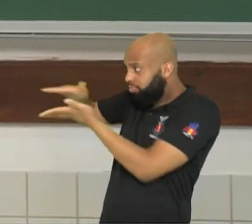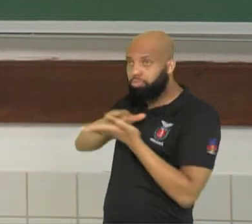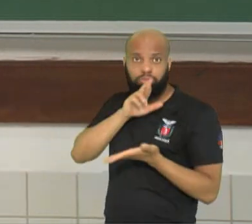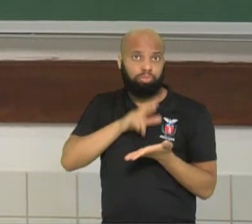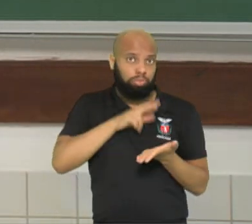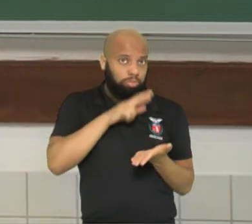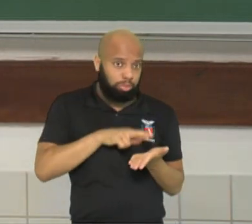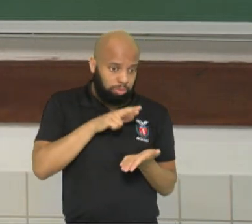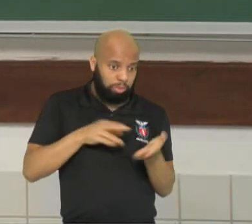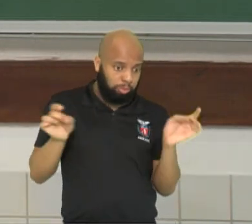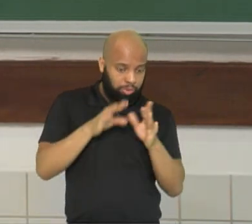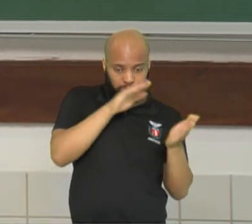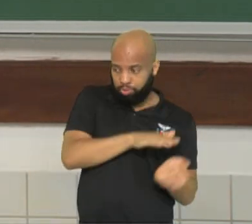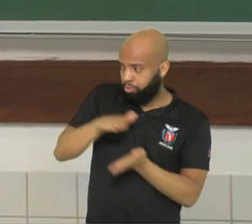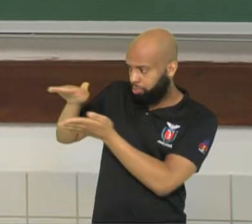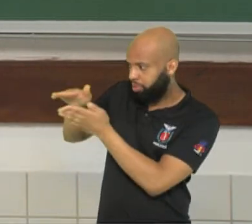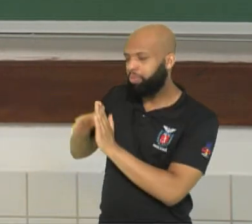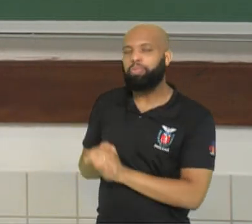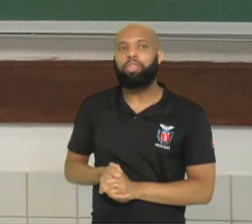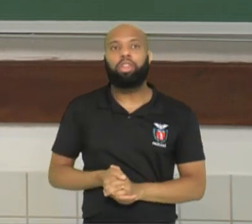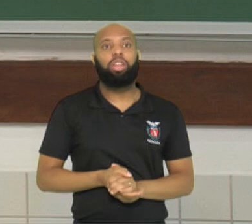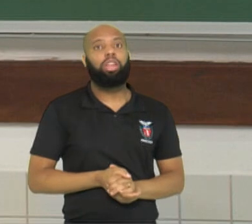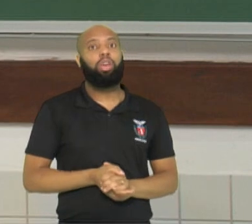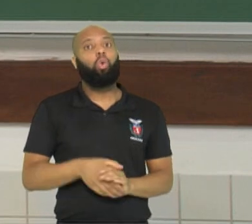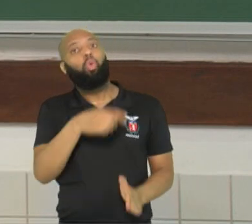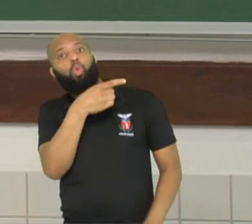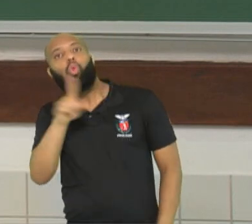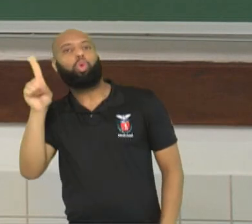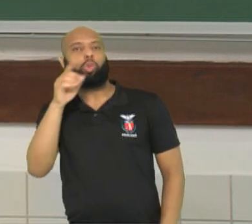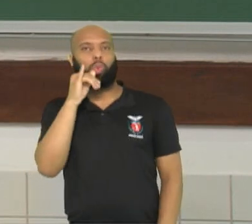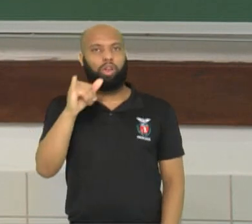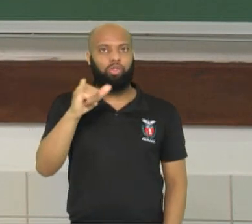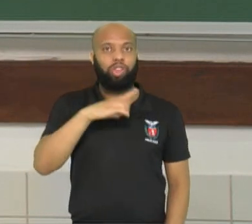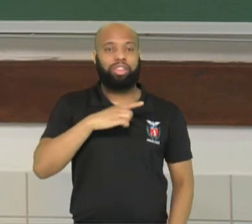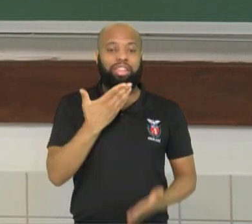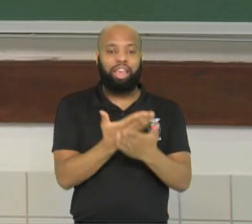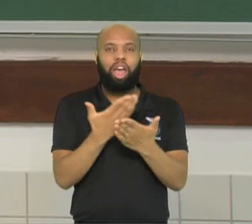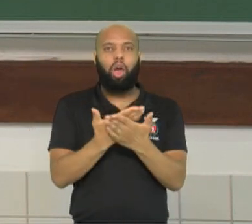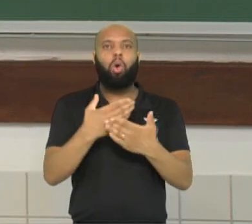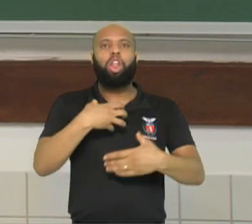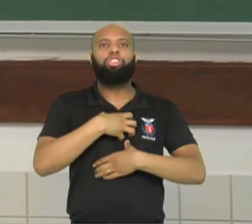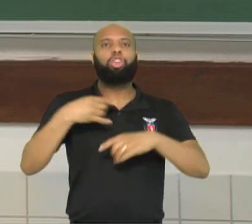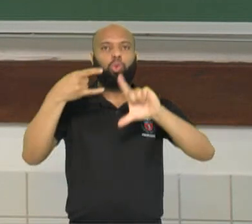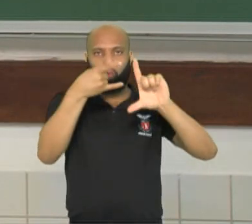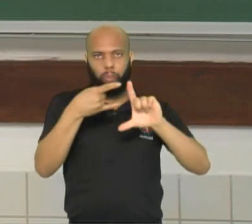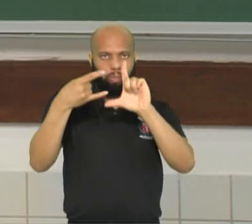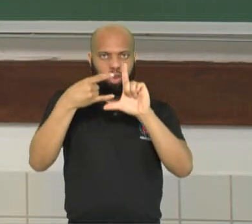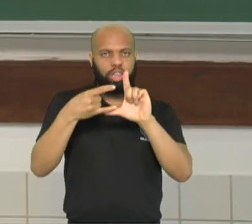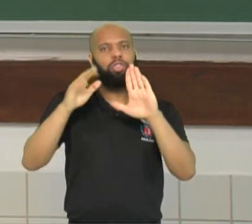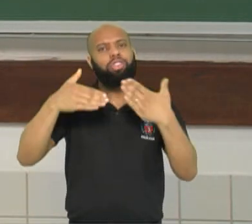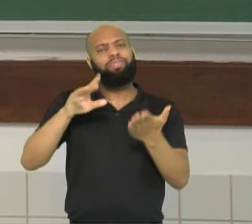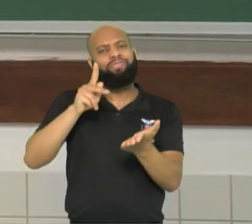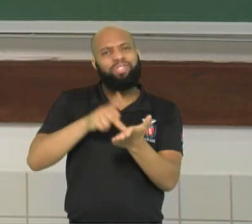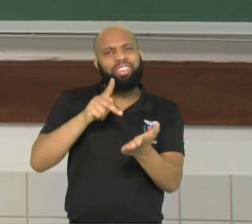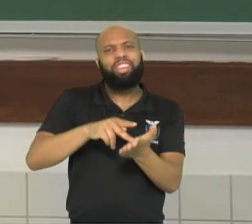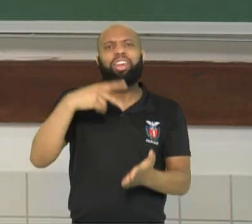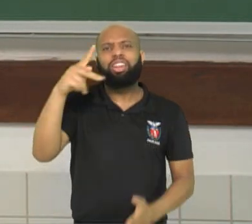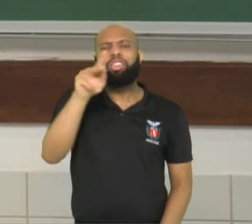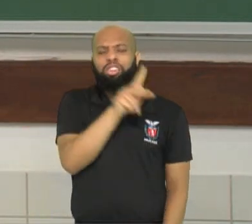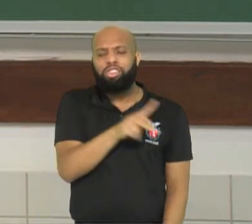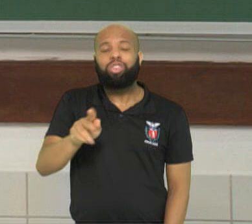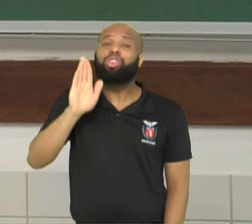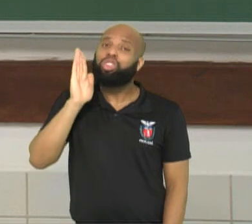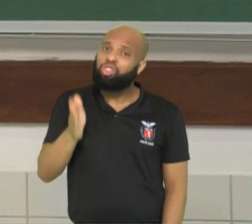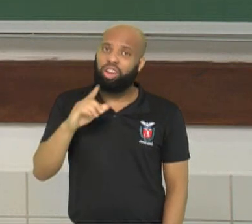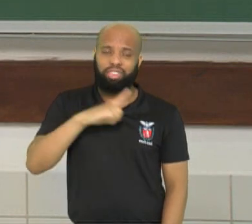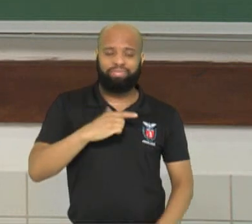tá? E o último recadinho é com relação à aula via Meet. Então, com certeza, o seu professor já está fazendo a